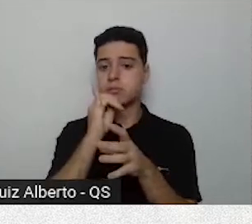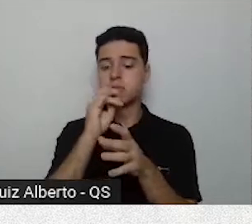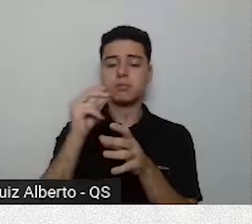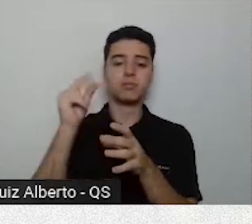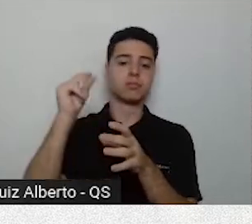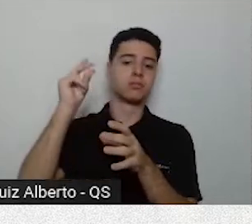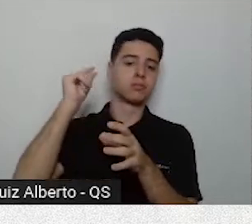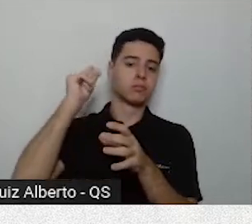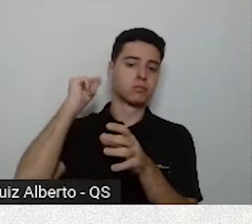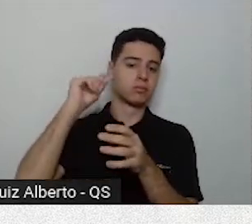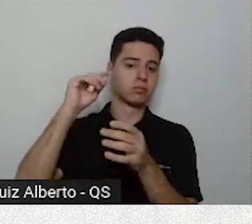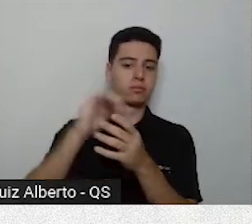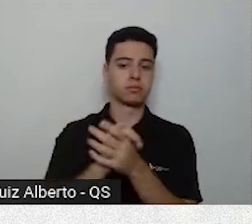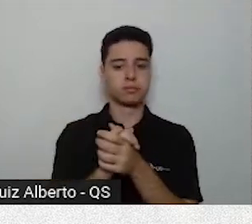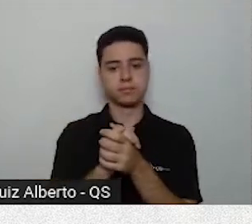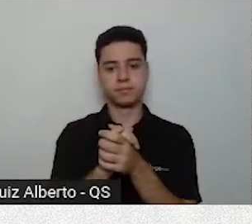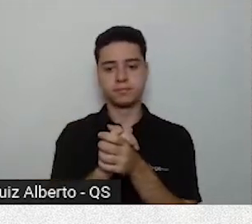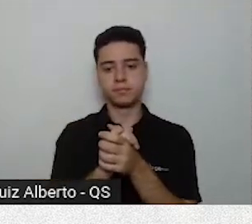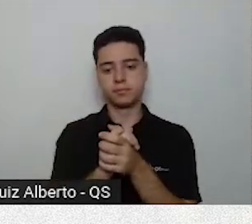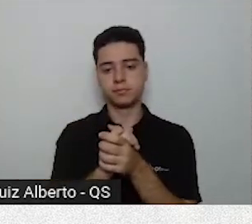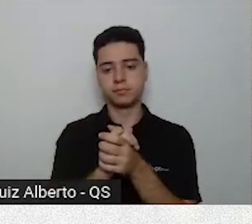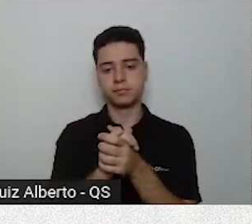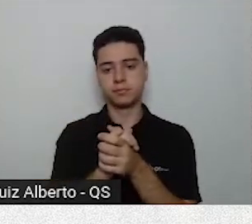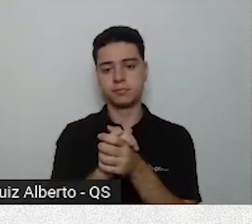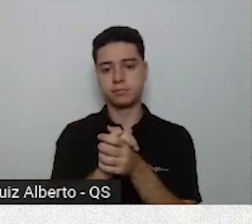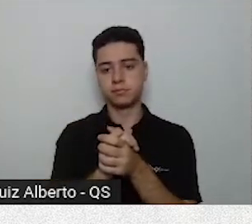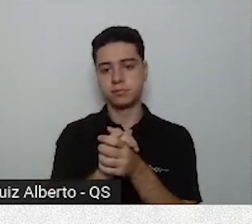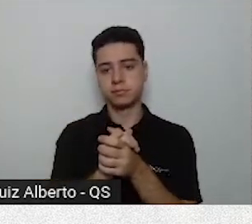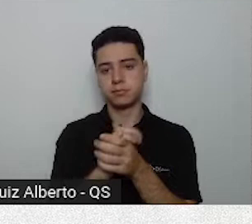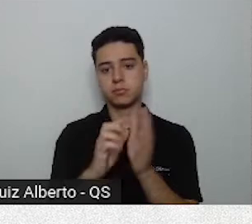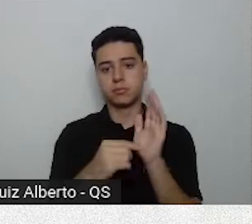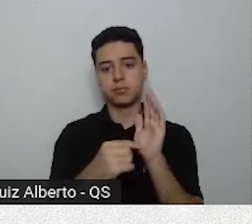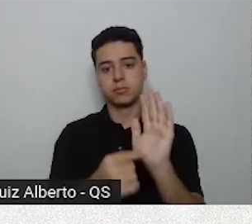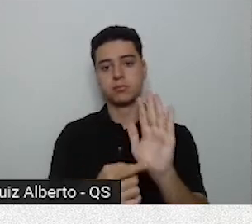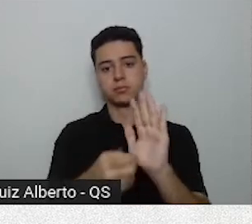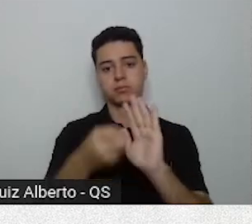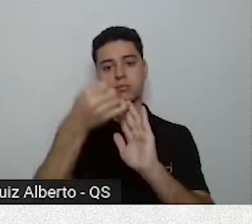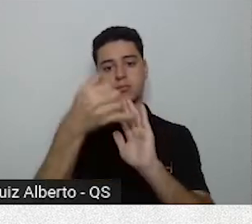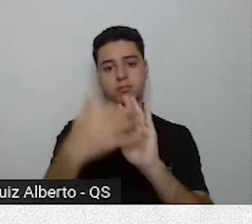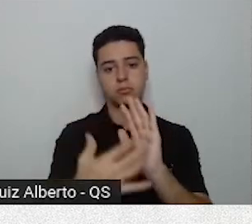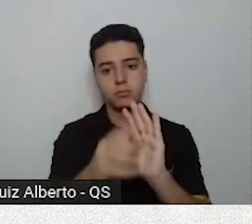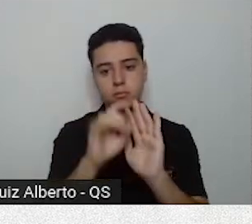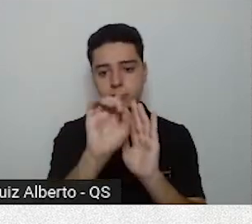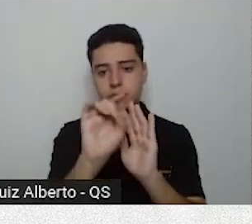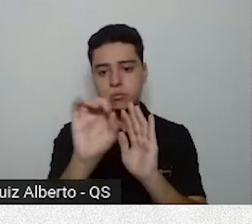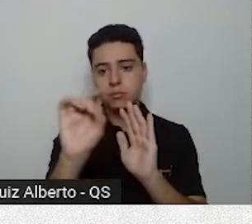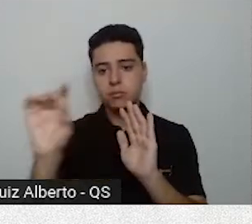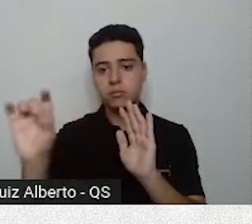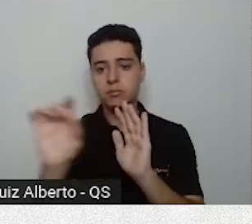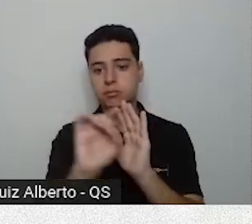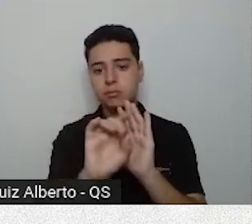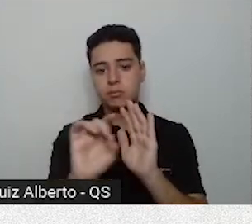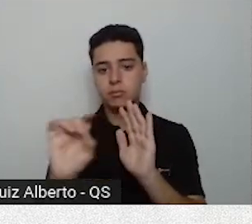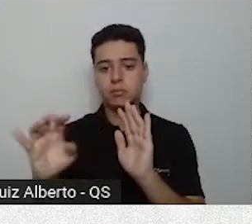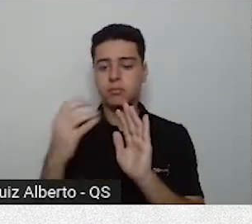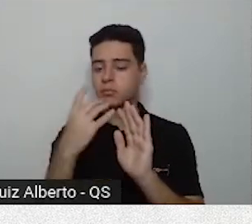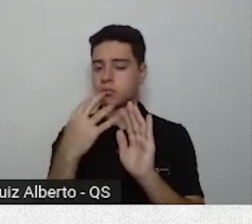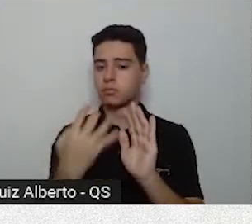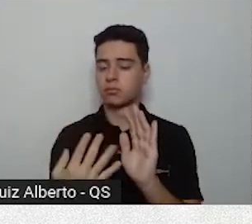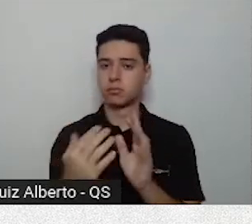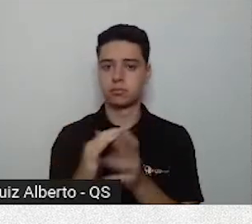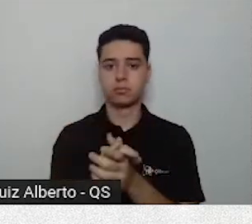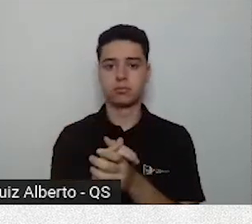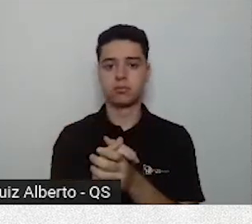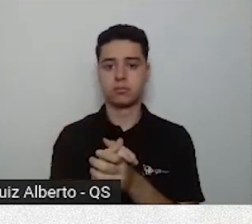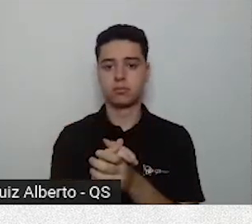passado. Eu vou começar falando então dessas cores. Na